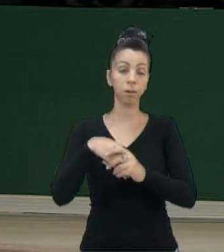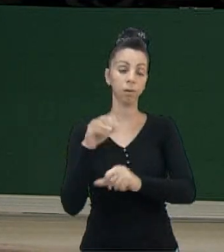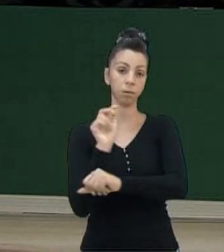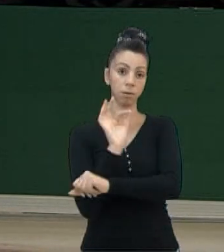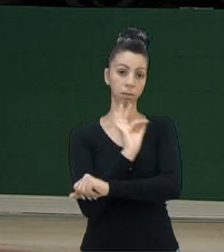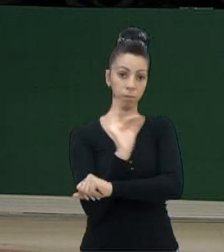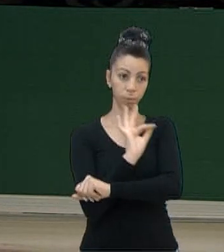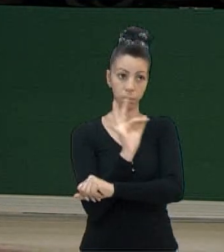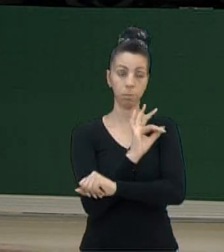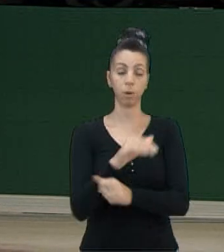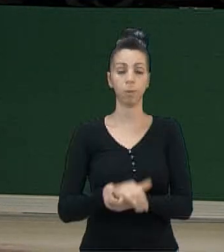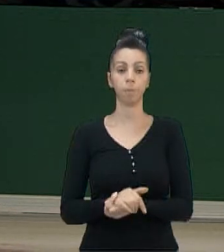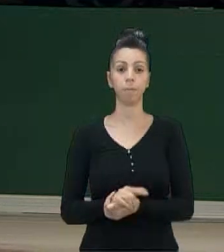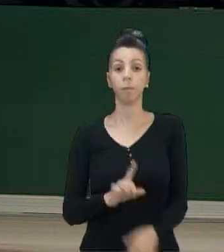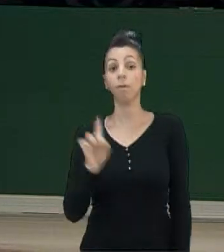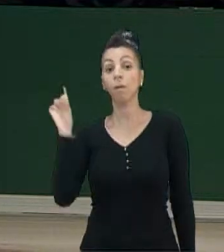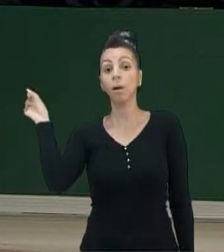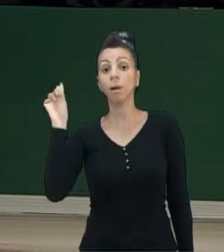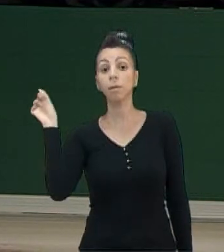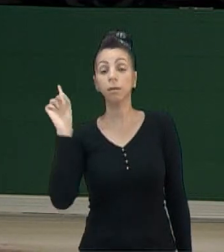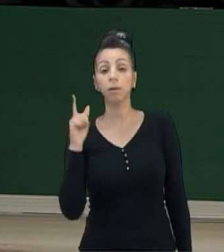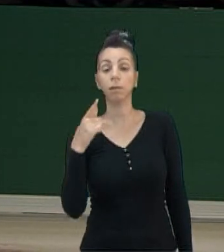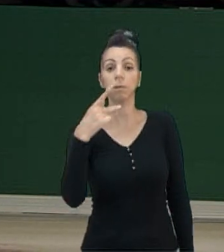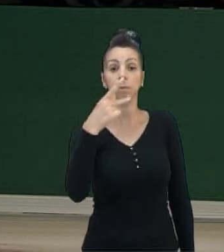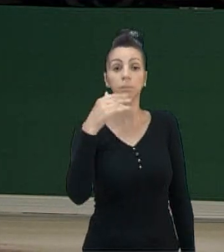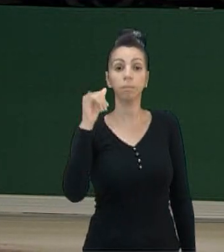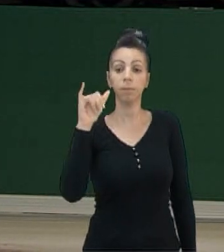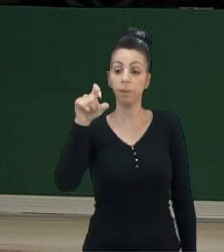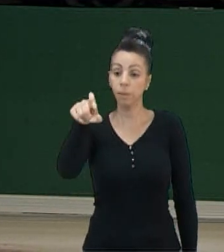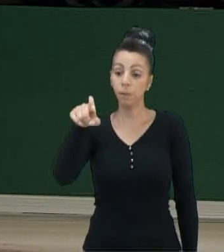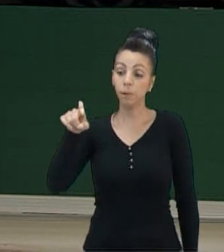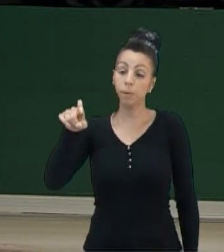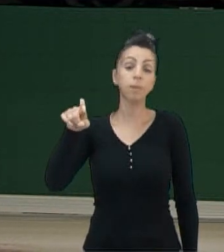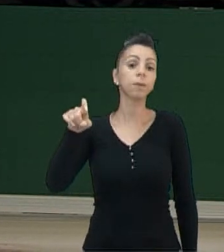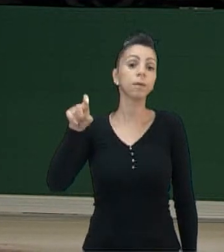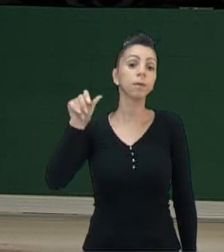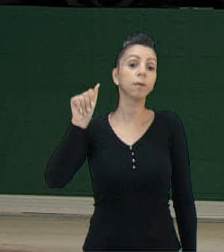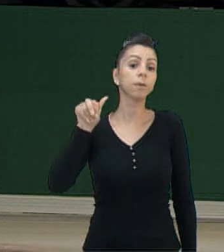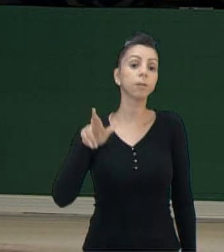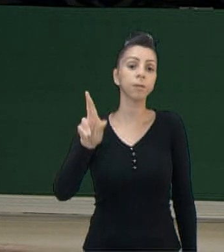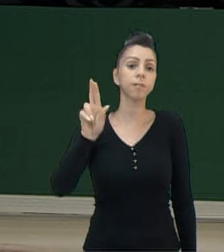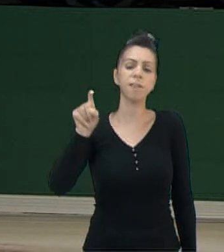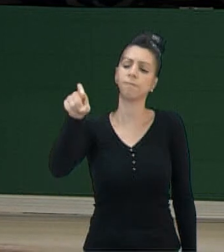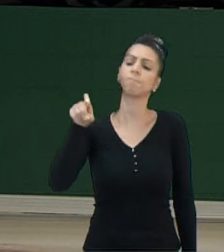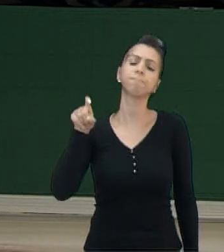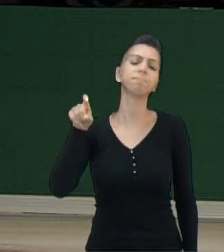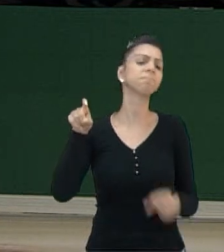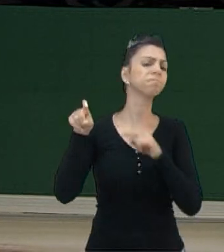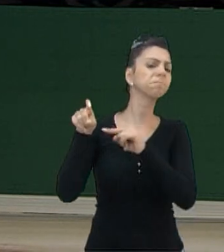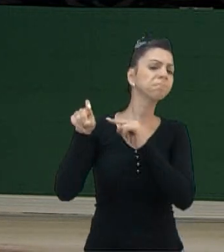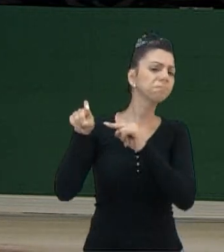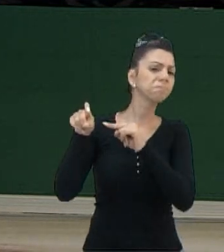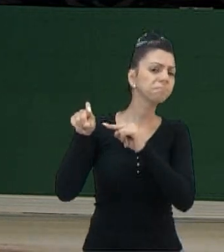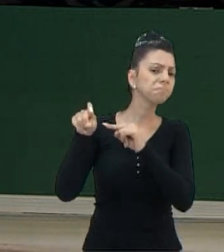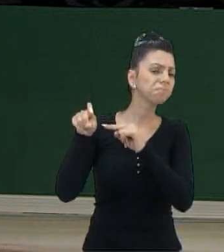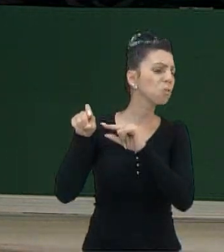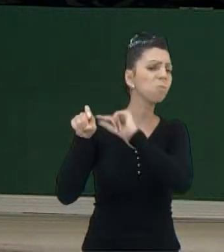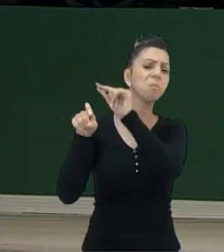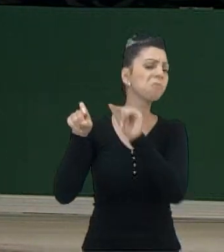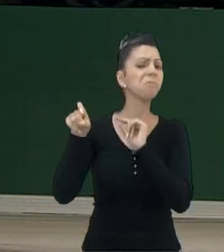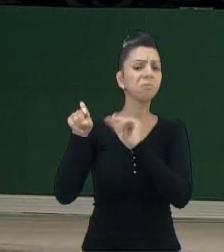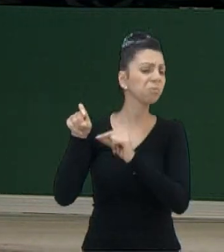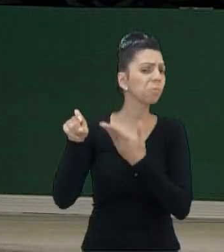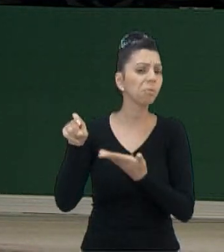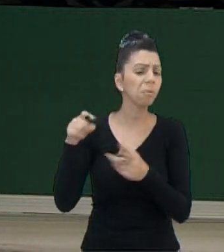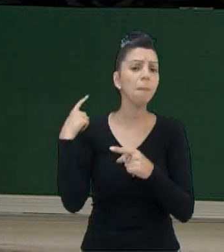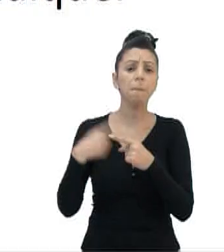colocou para você explicar, né? O poeta não errou, né? Há aqui uma significação para esse uso. Veja ali o que